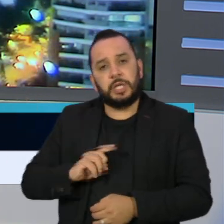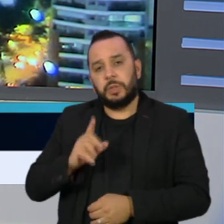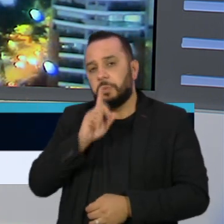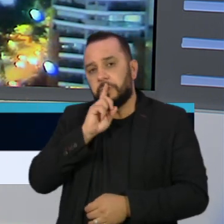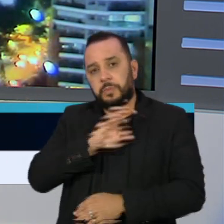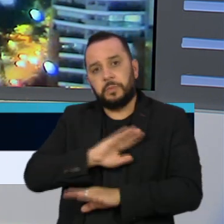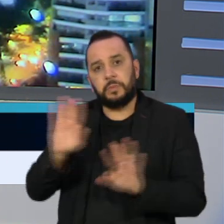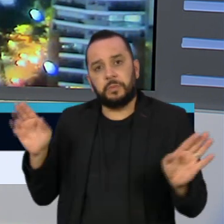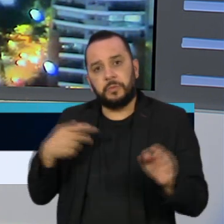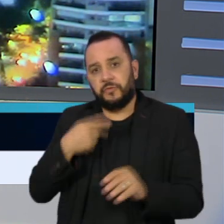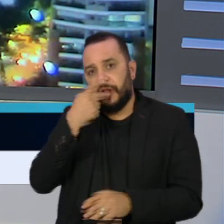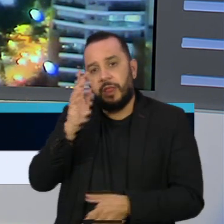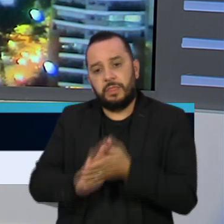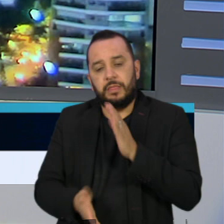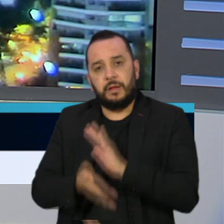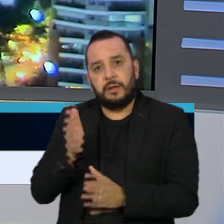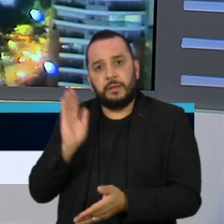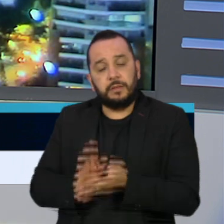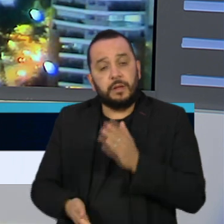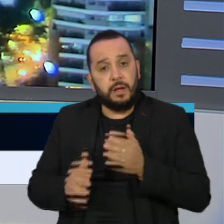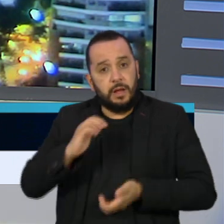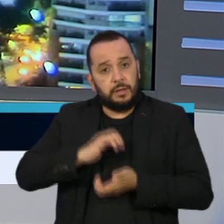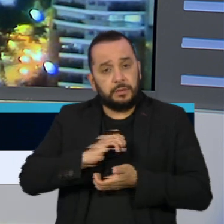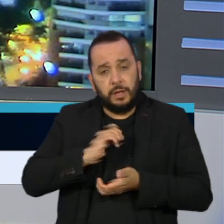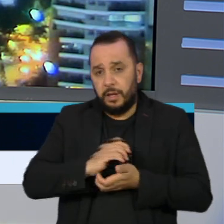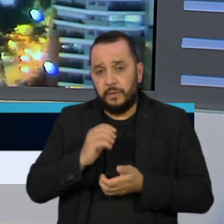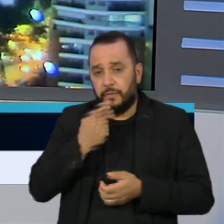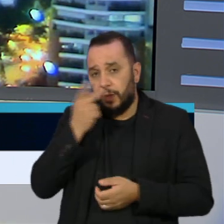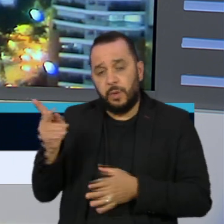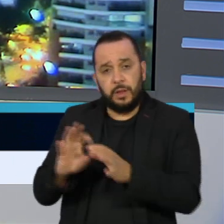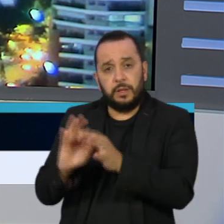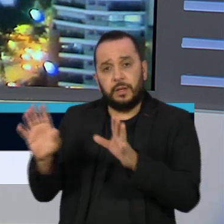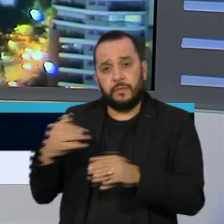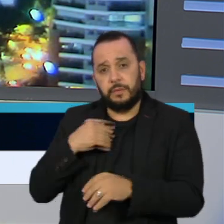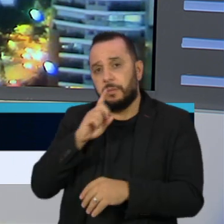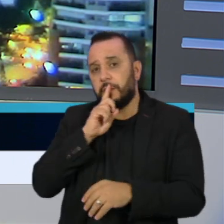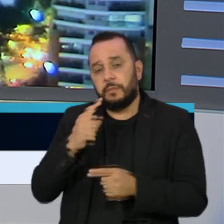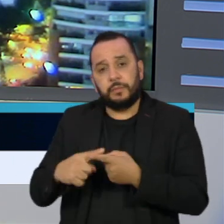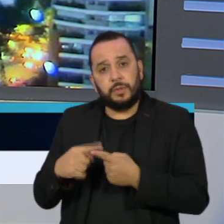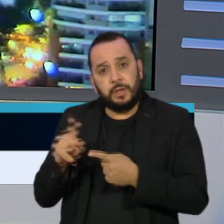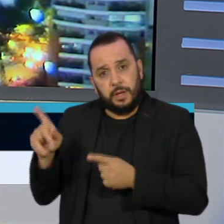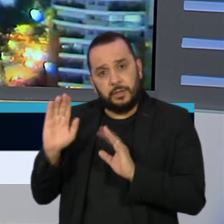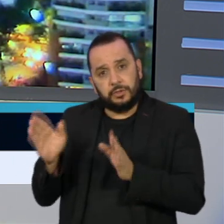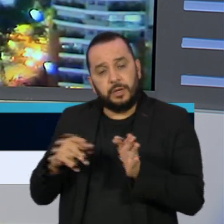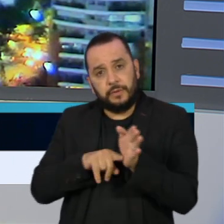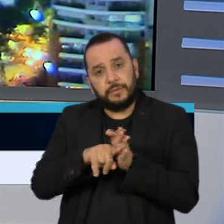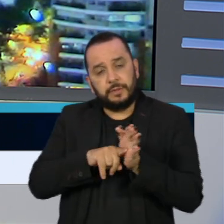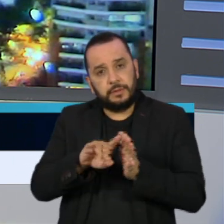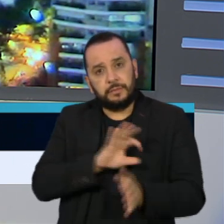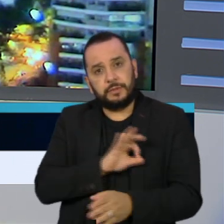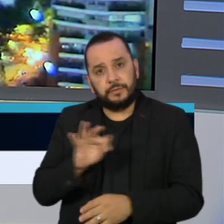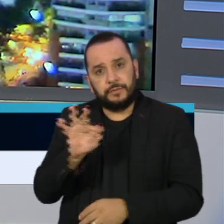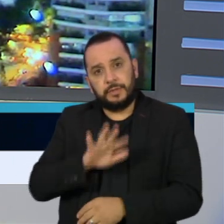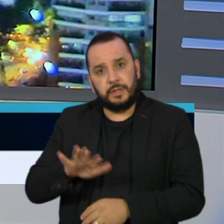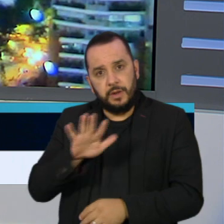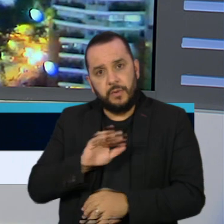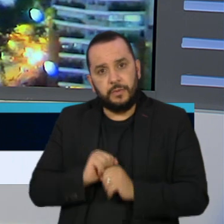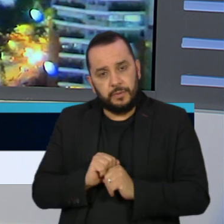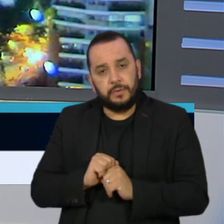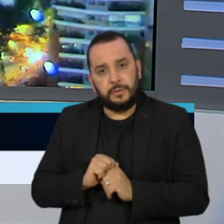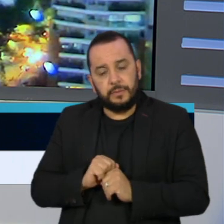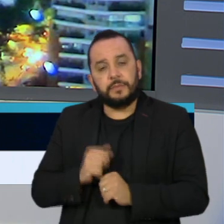de permanecer calada concedido por um Habeas Corpus do STF uma vez que ela já é investigada pela Polícia Federal